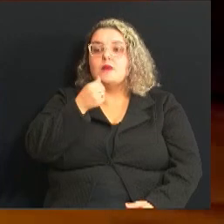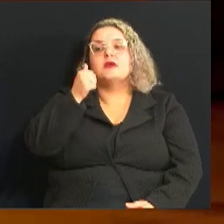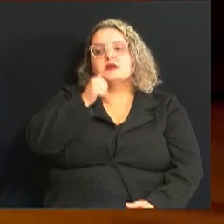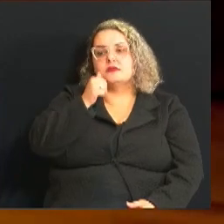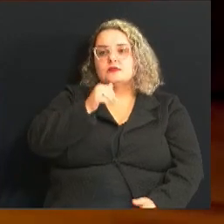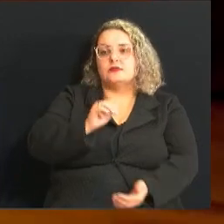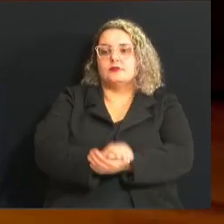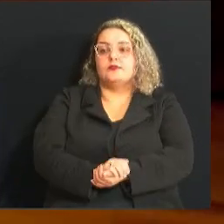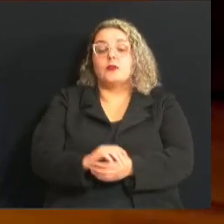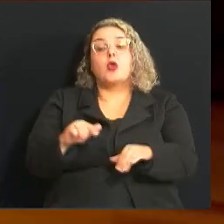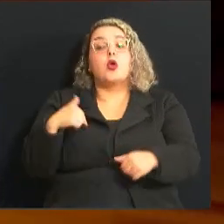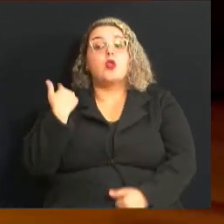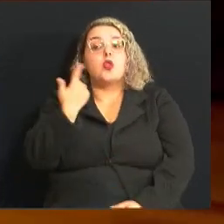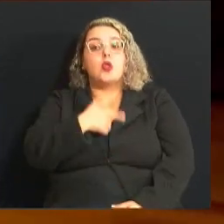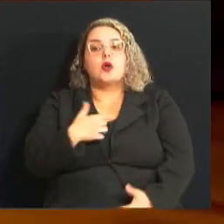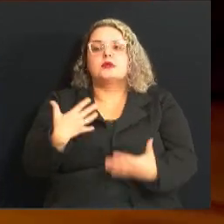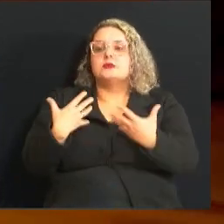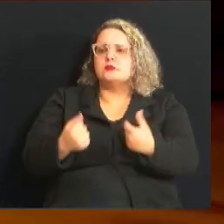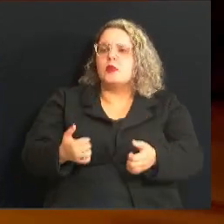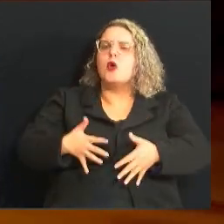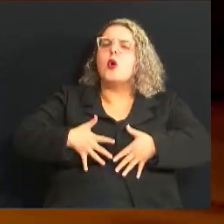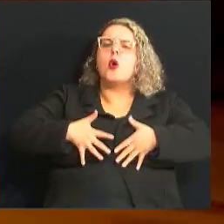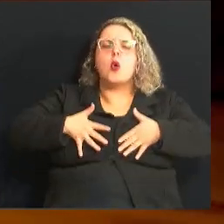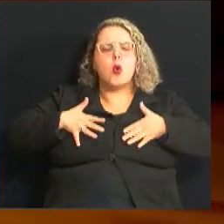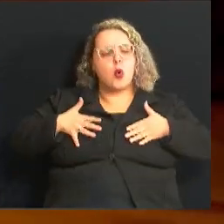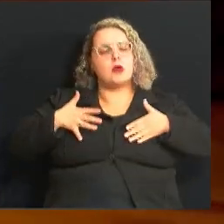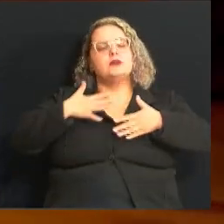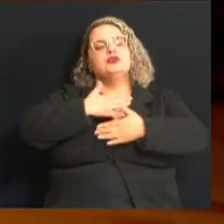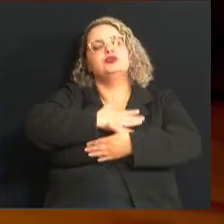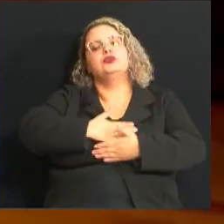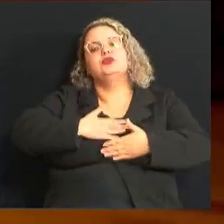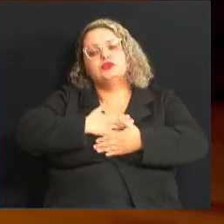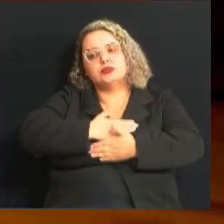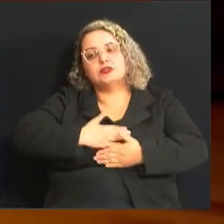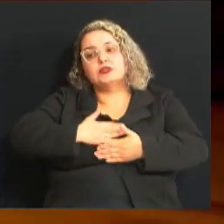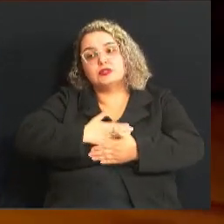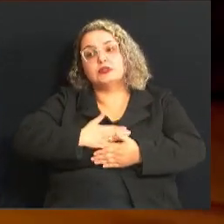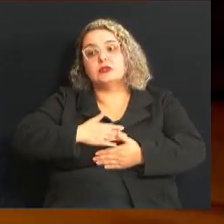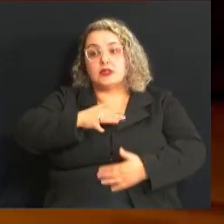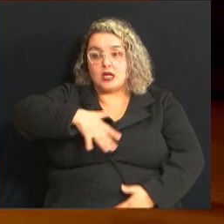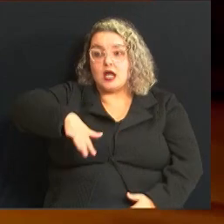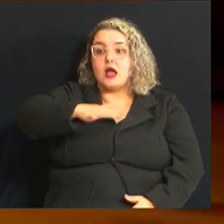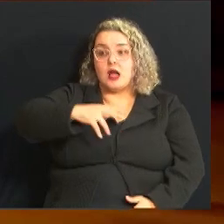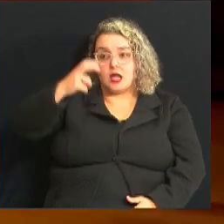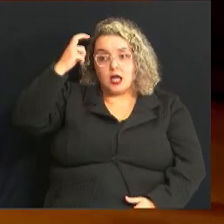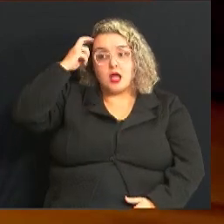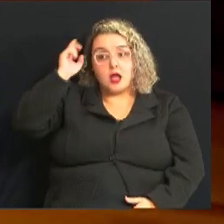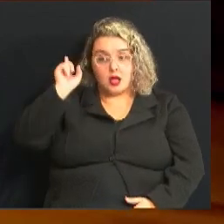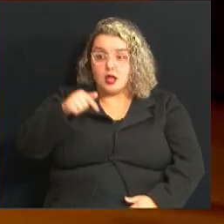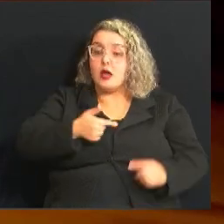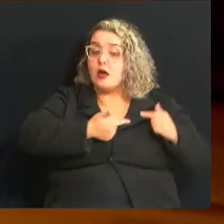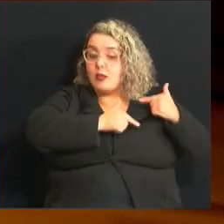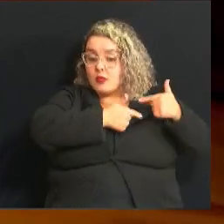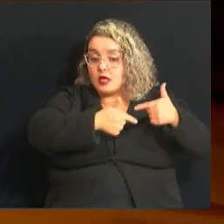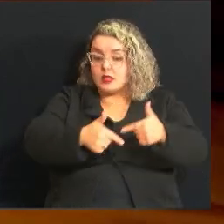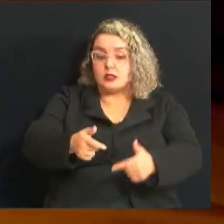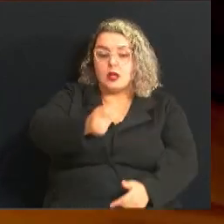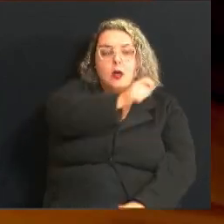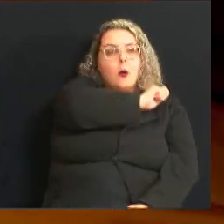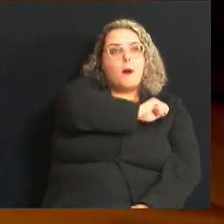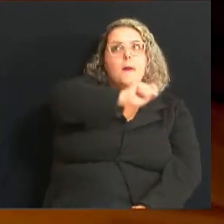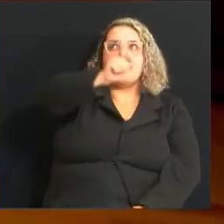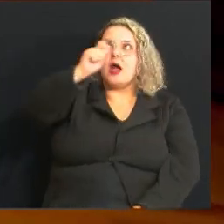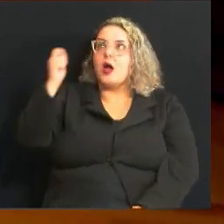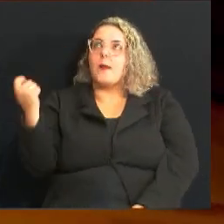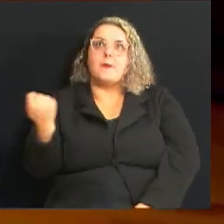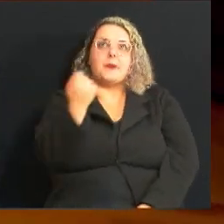Bom, nós recebemos com muito orgulho, muita satisfação. A área cultural é uma tradição dentro do tênis. A gente passou